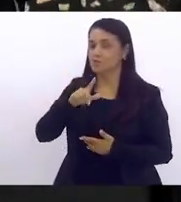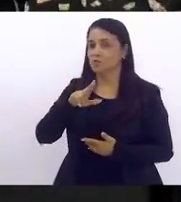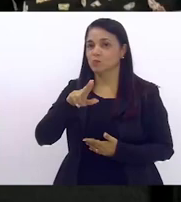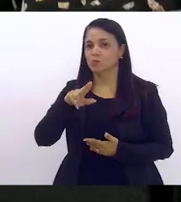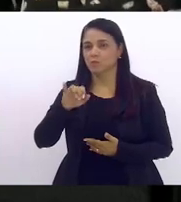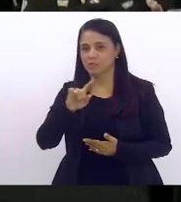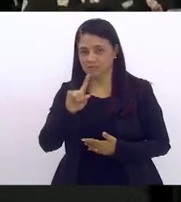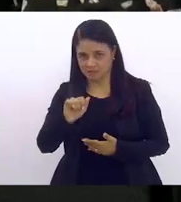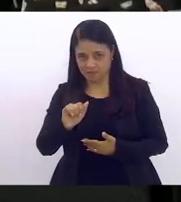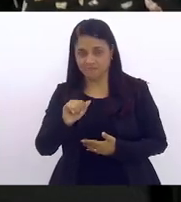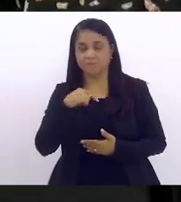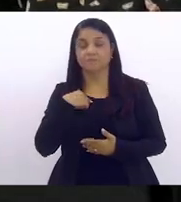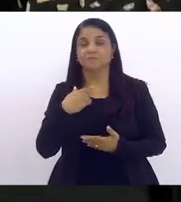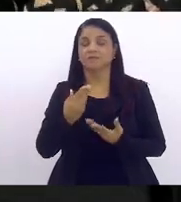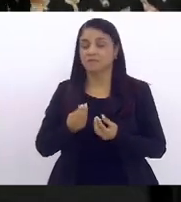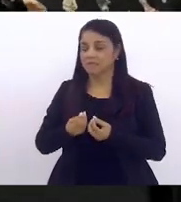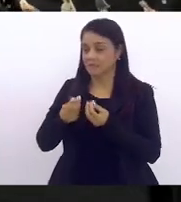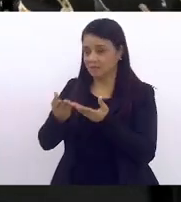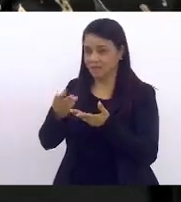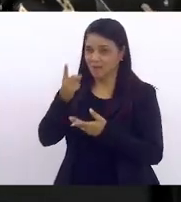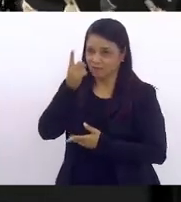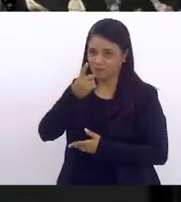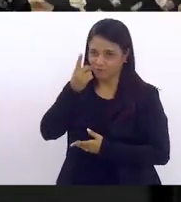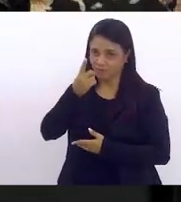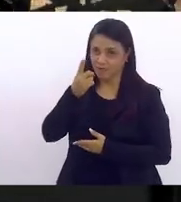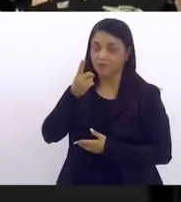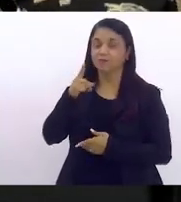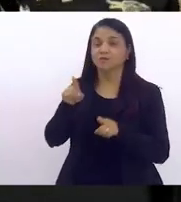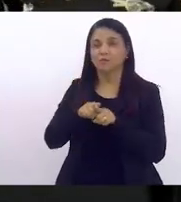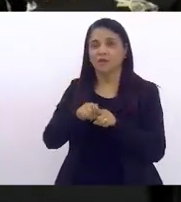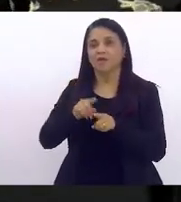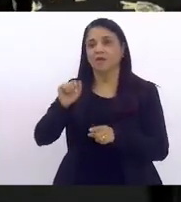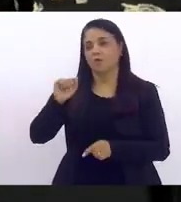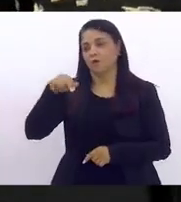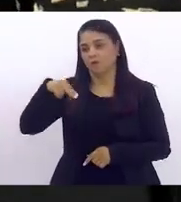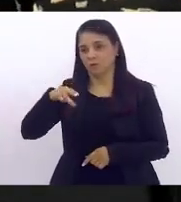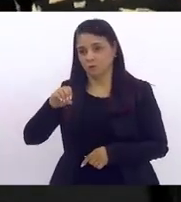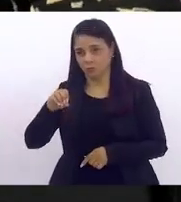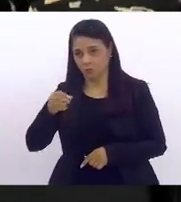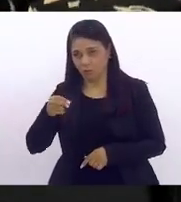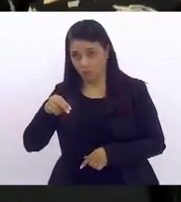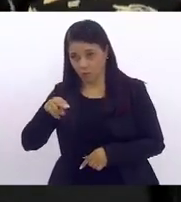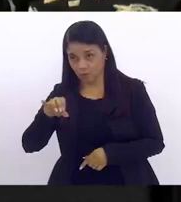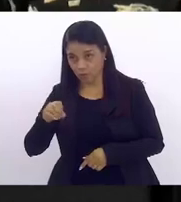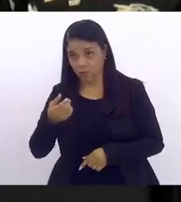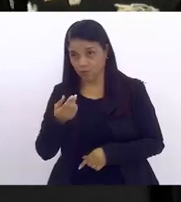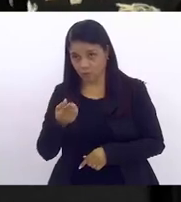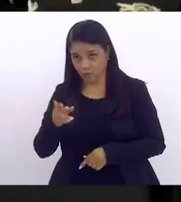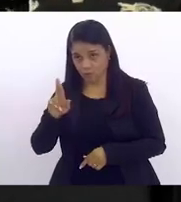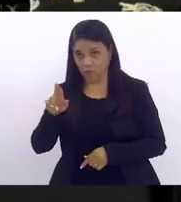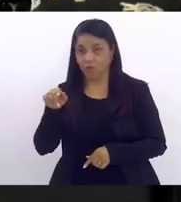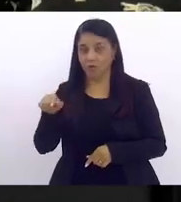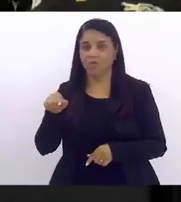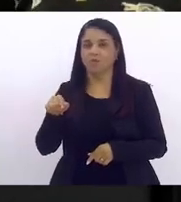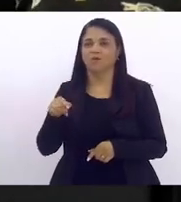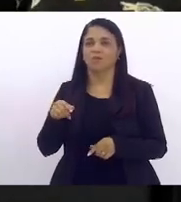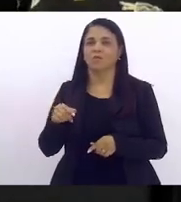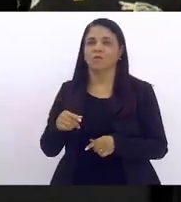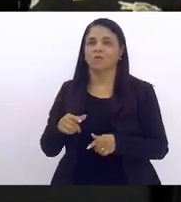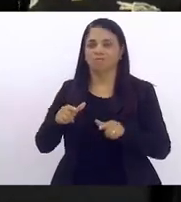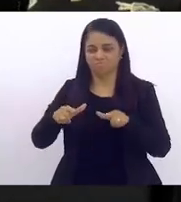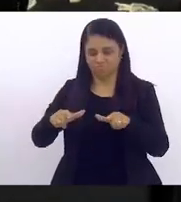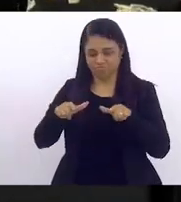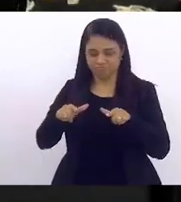entregasse ao doutor Antônio Braga uma saudação. E que, pode fazer, tem